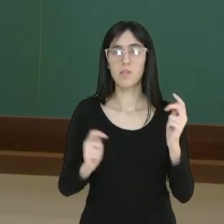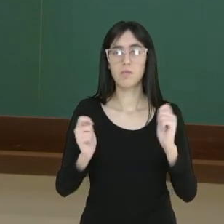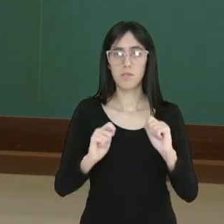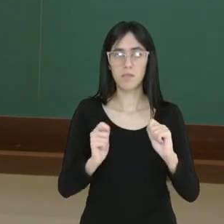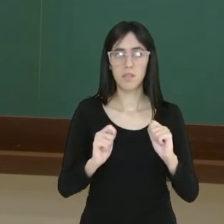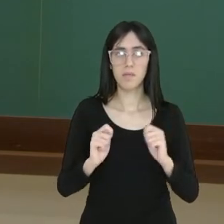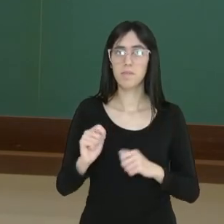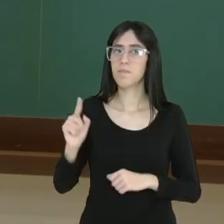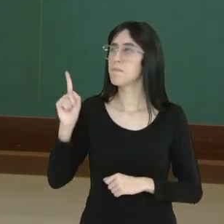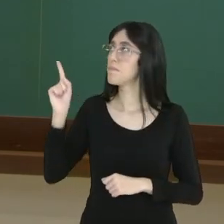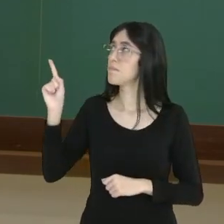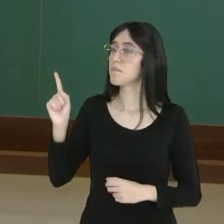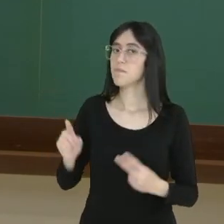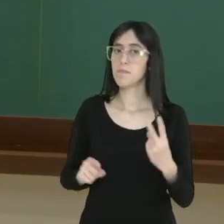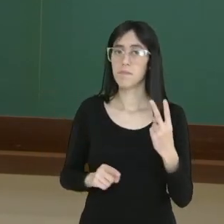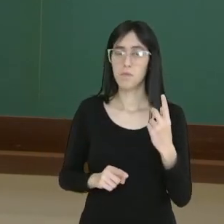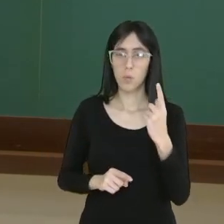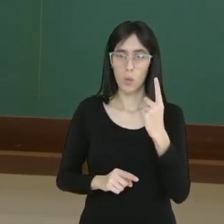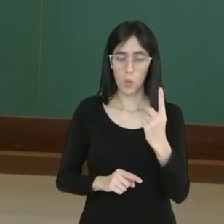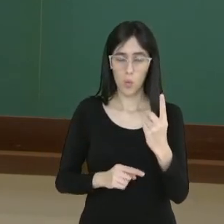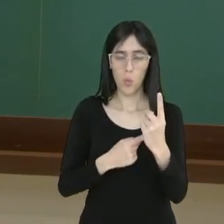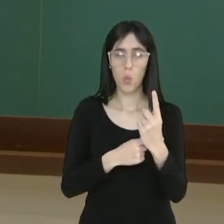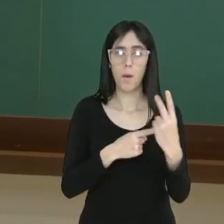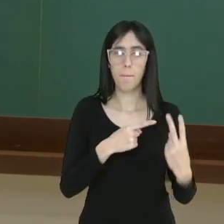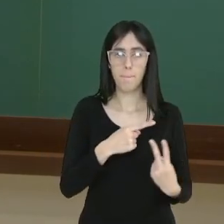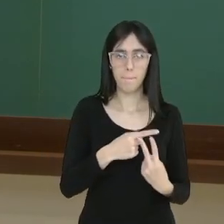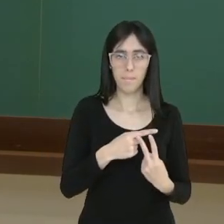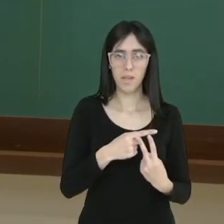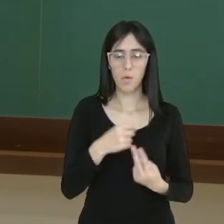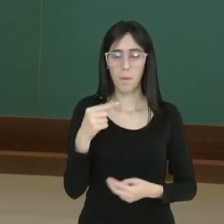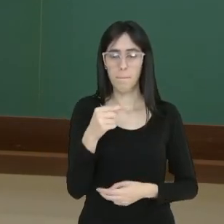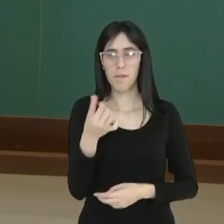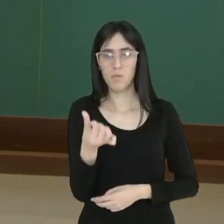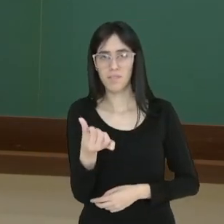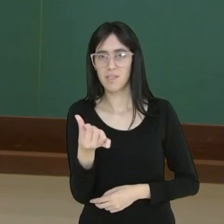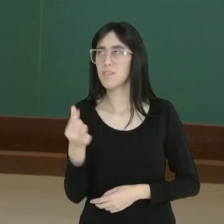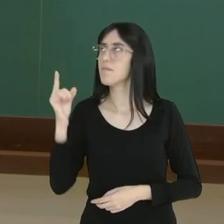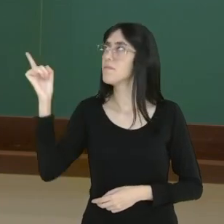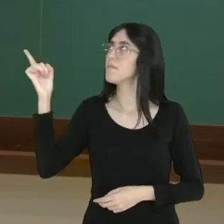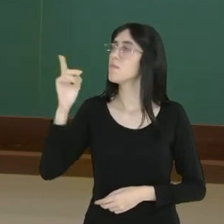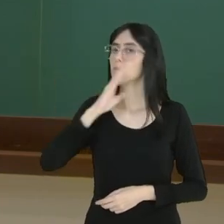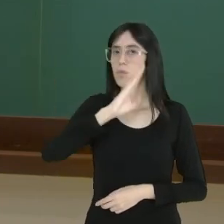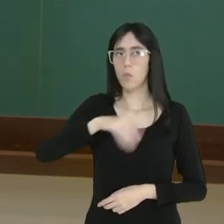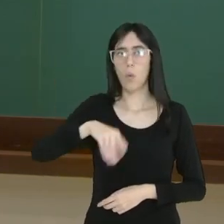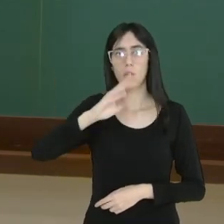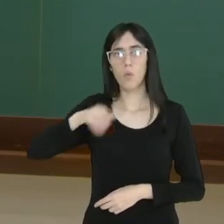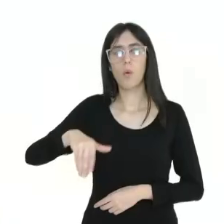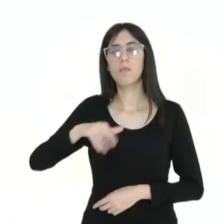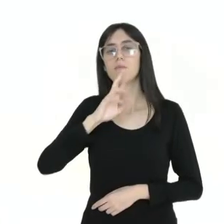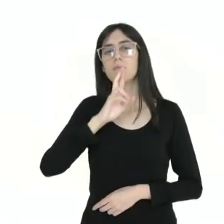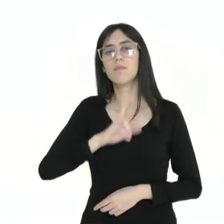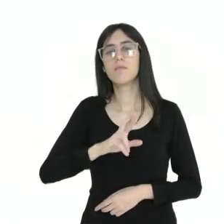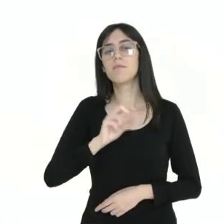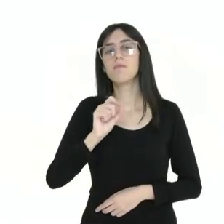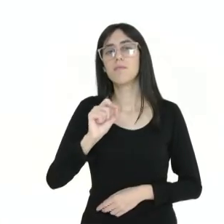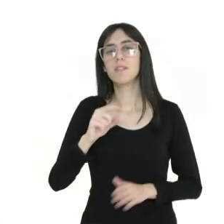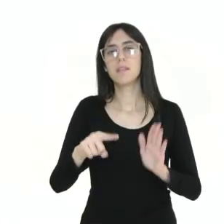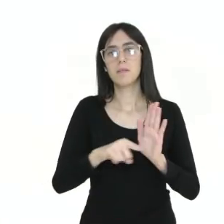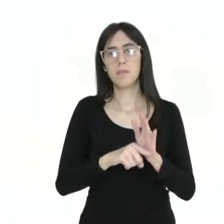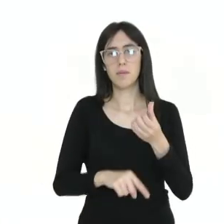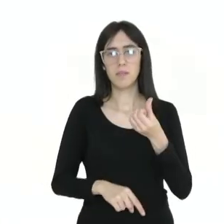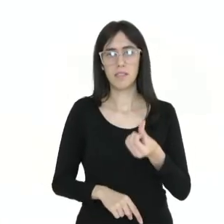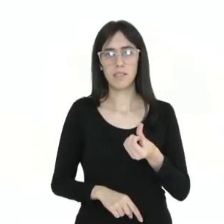como 1/2 elevado na menos 6. Aí sim, cortei as bases e o valor de x é menos